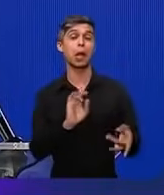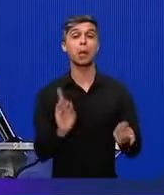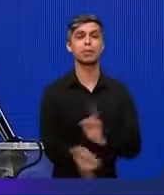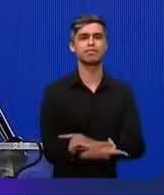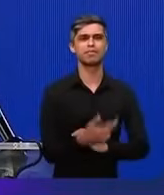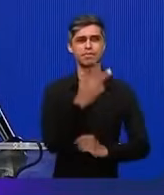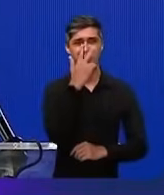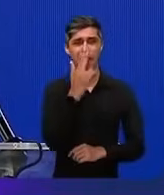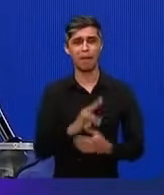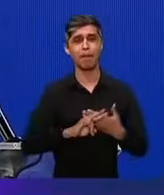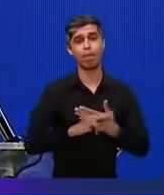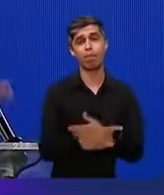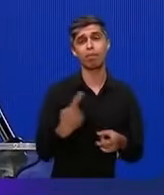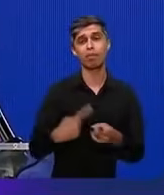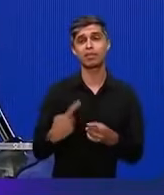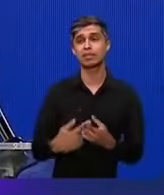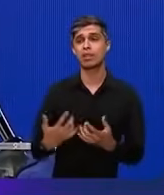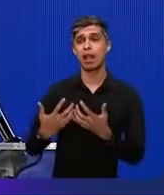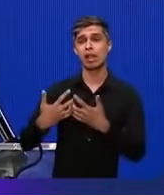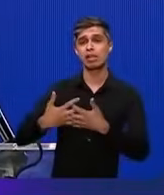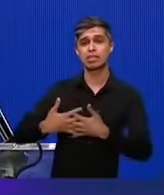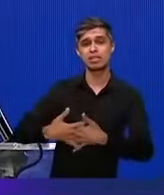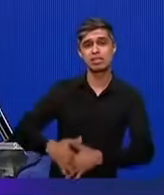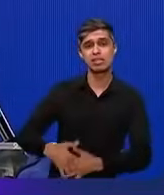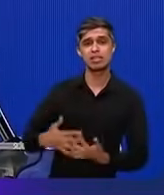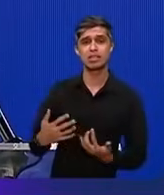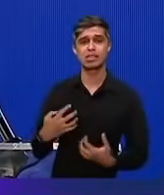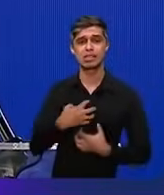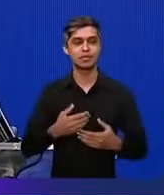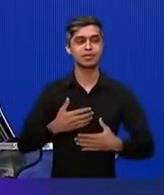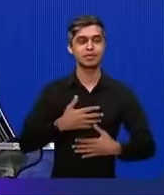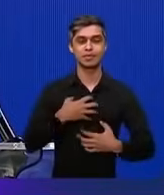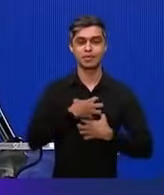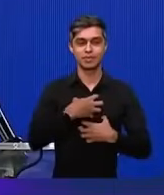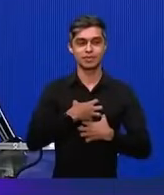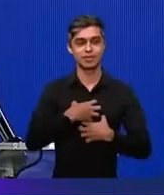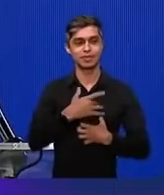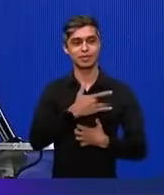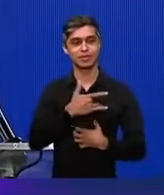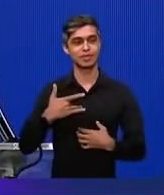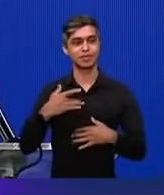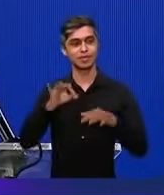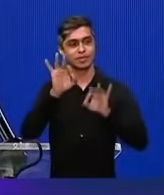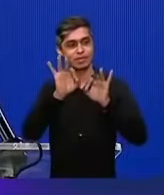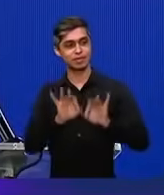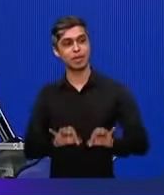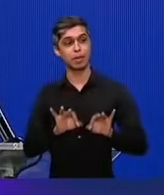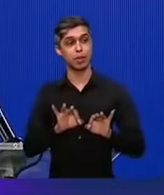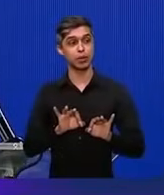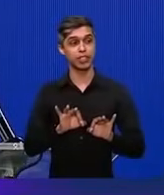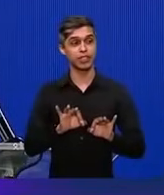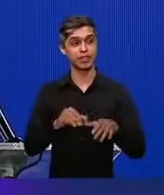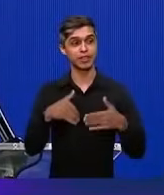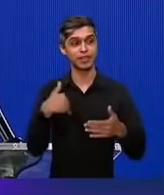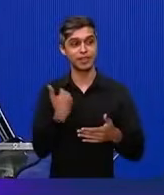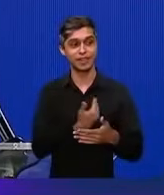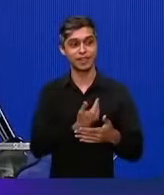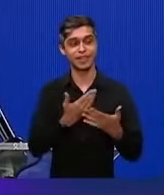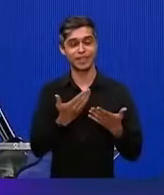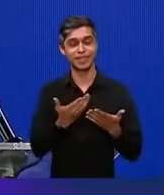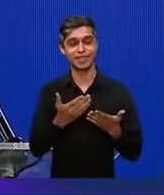são reflexo da improdutividade da economia brasileira. O nosso sistema tributário atual, ele